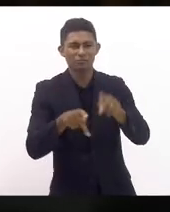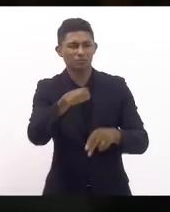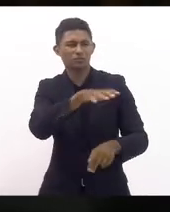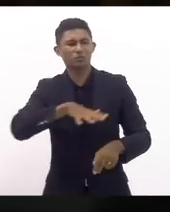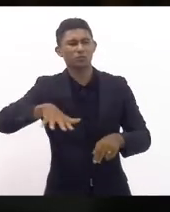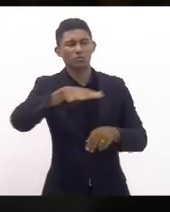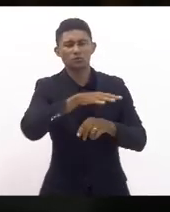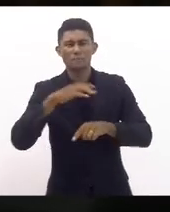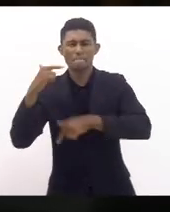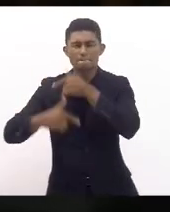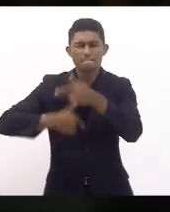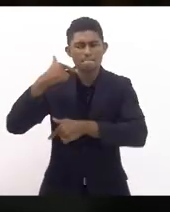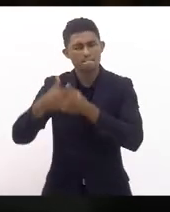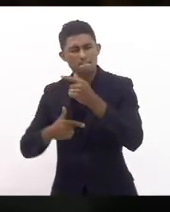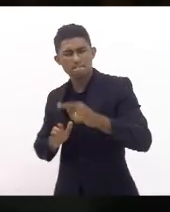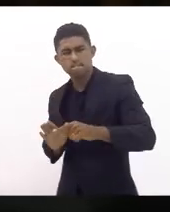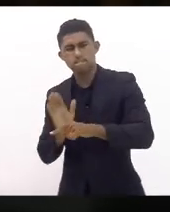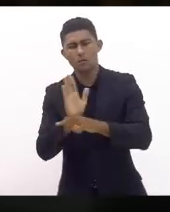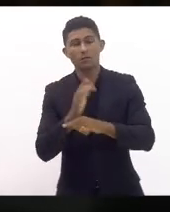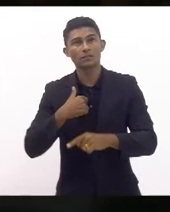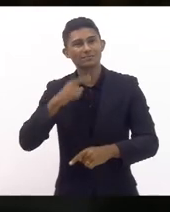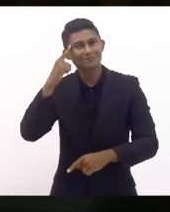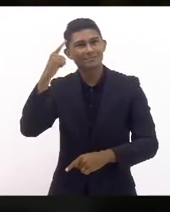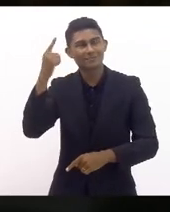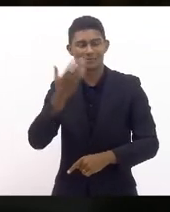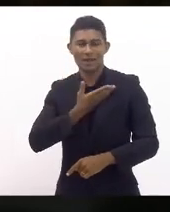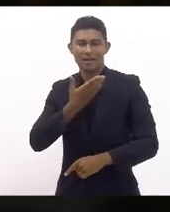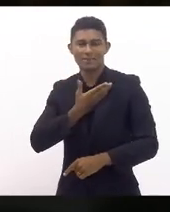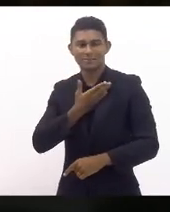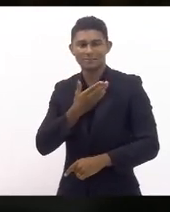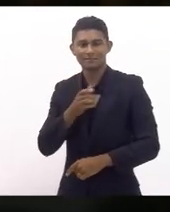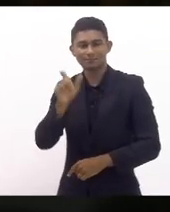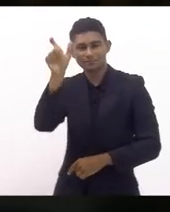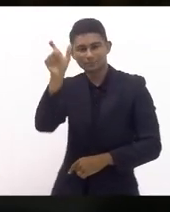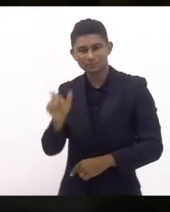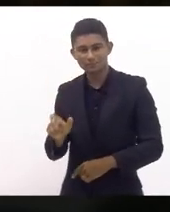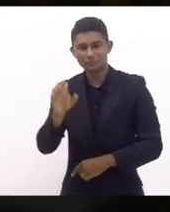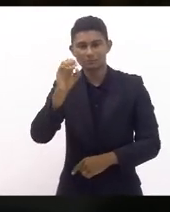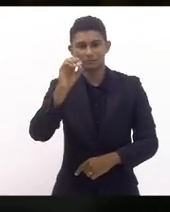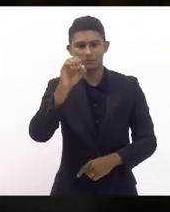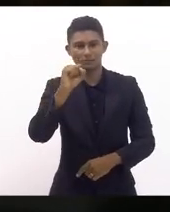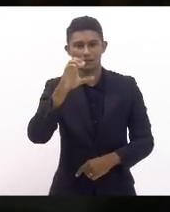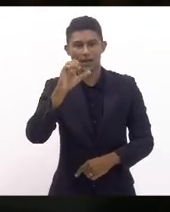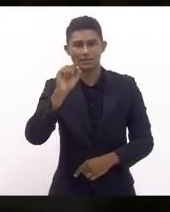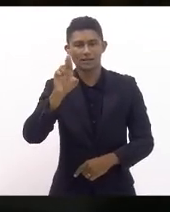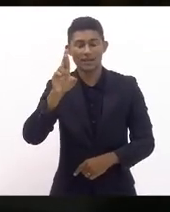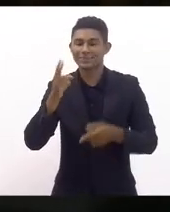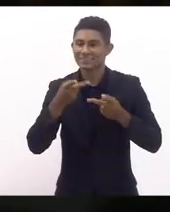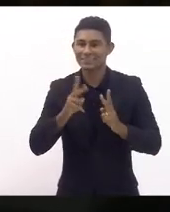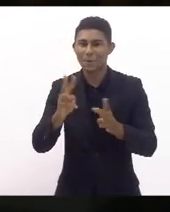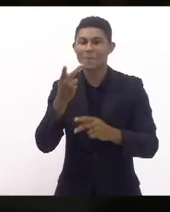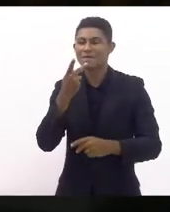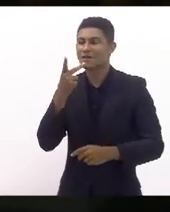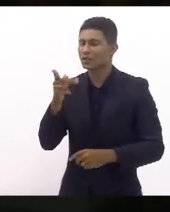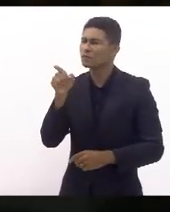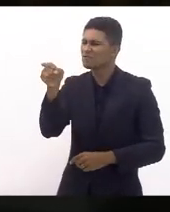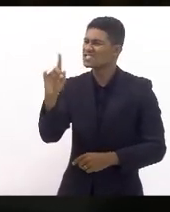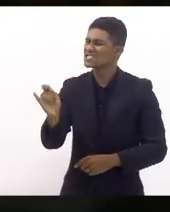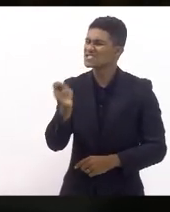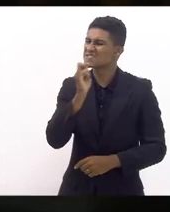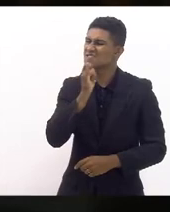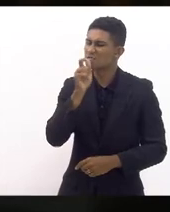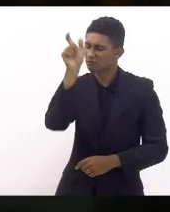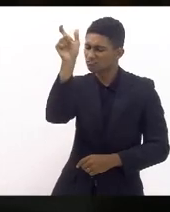né? Me lembro de um grande amigo meu, que muitos aqui conhecem, que é o Oscar Berro, que eu dizia sempre para ele: você é um exemplo de